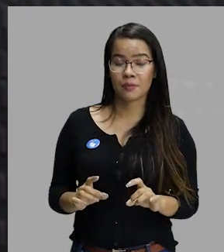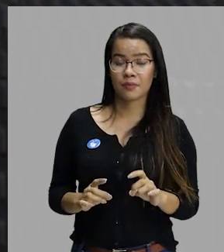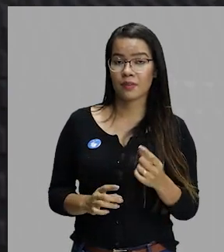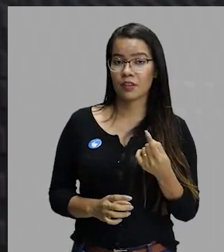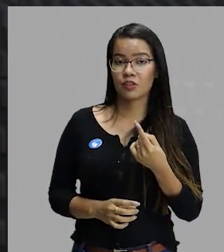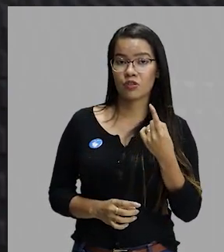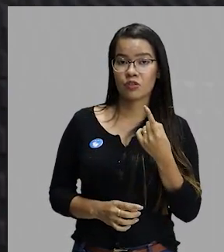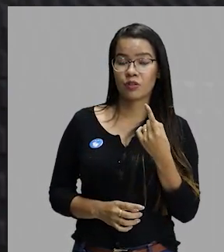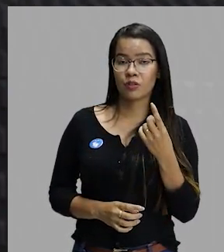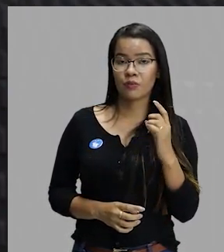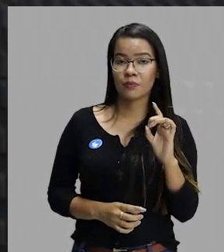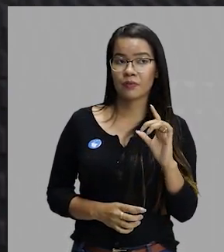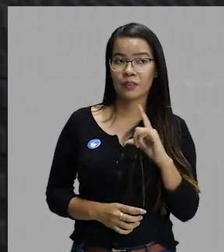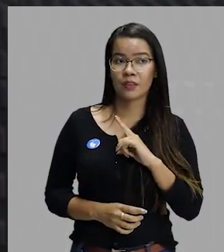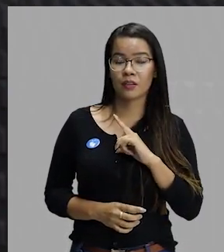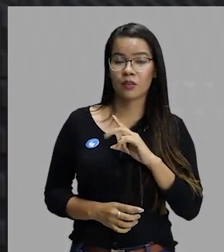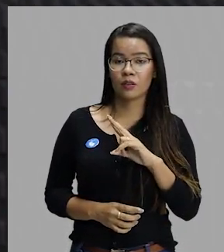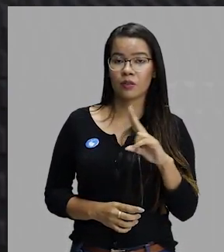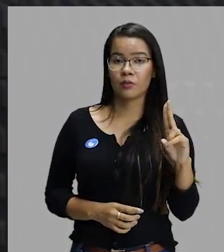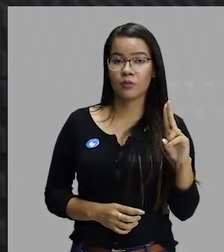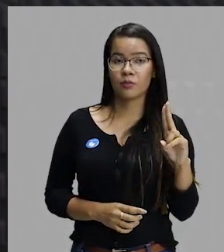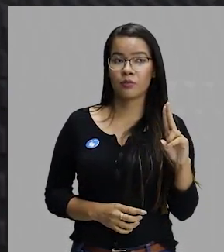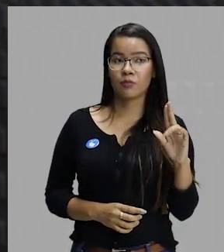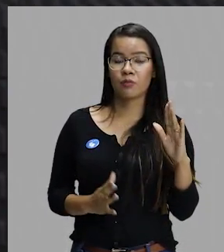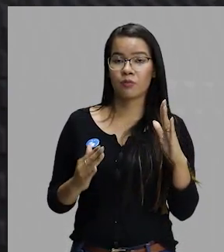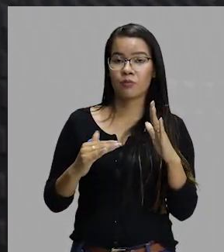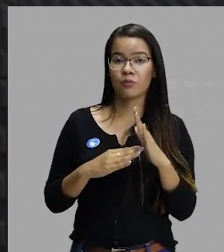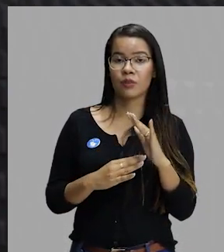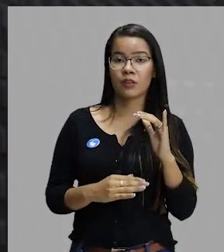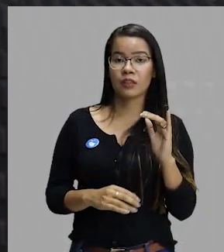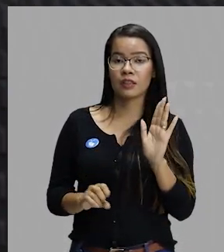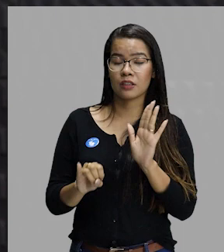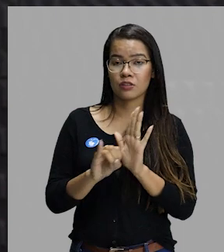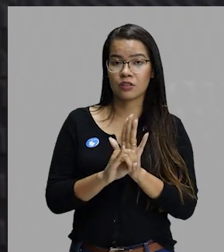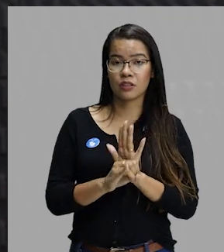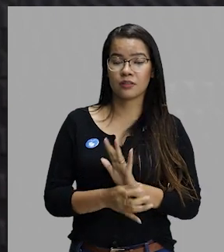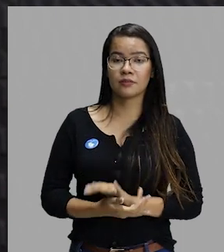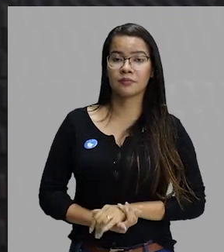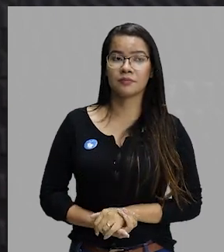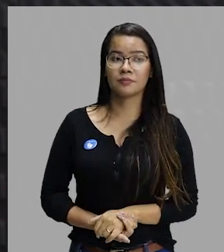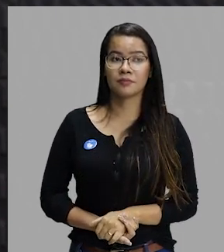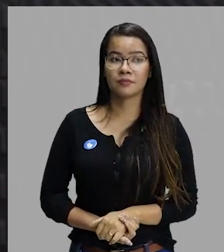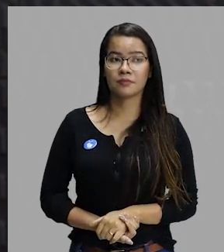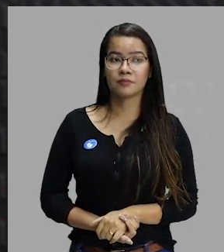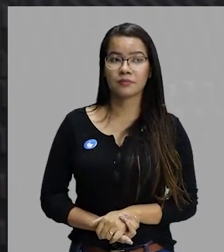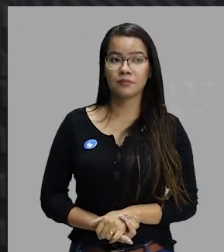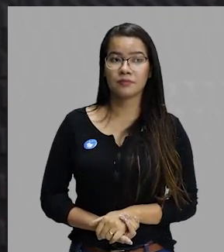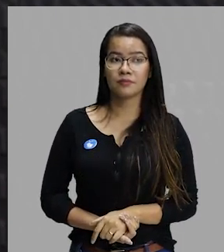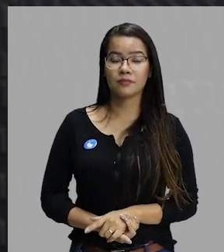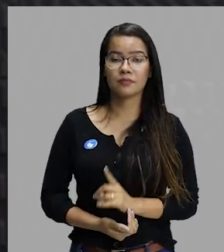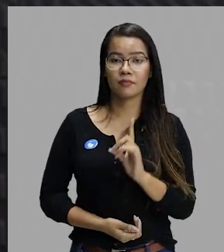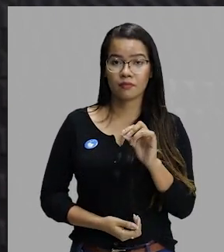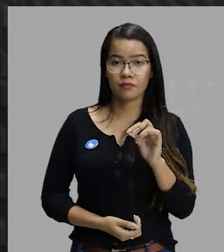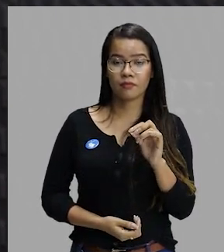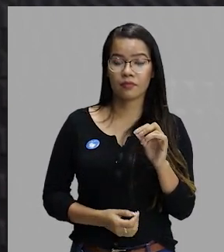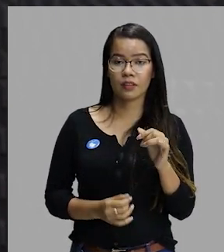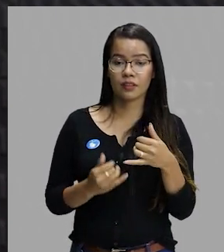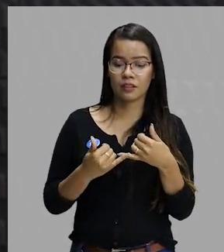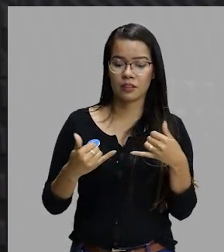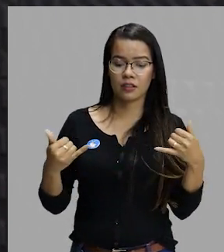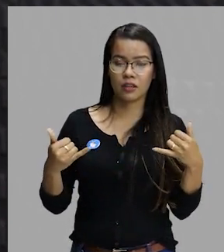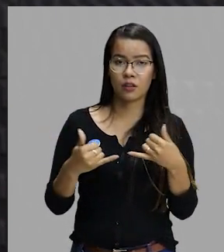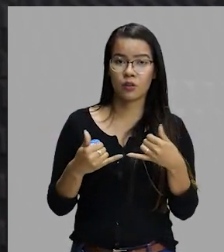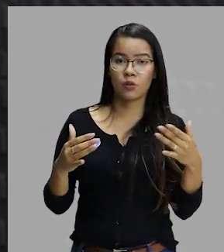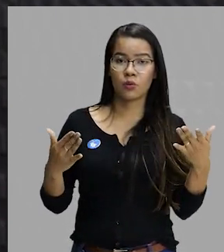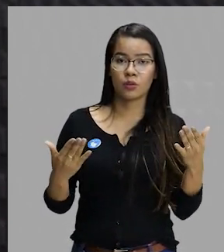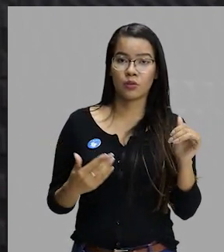ela recebe o nome de função identidade. Uma função identidade. Ela é uma linear quando a for igual a